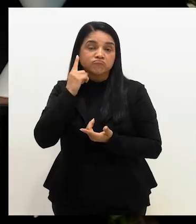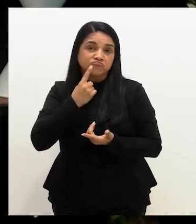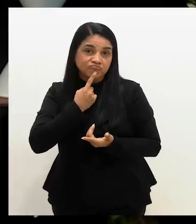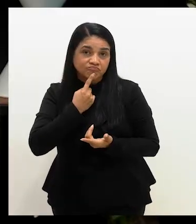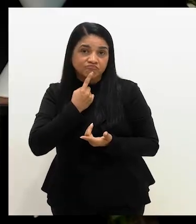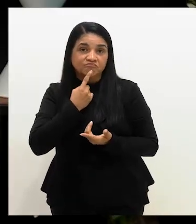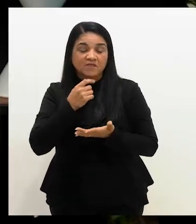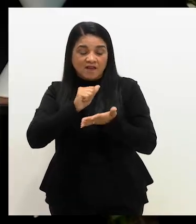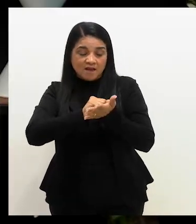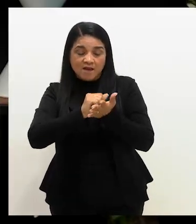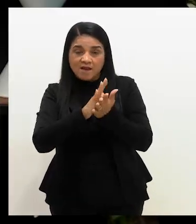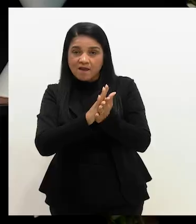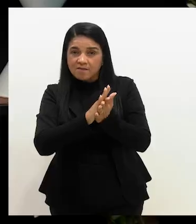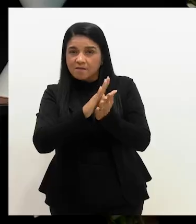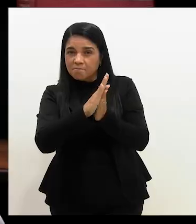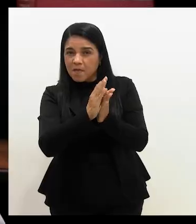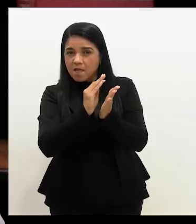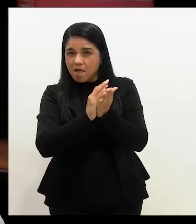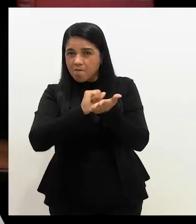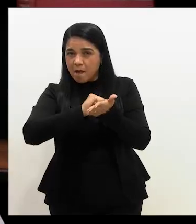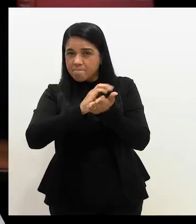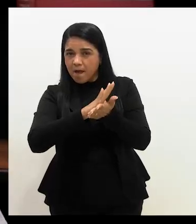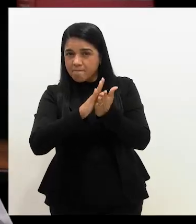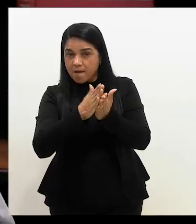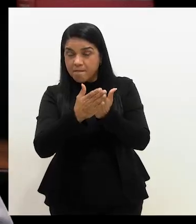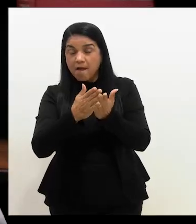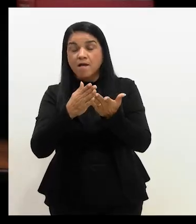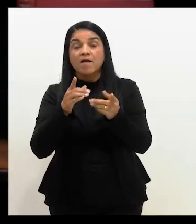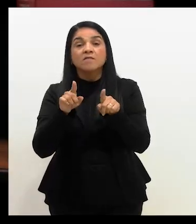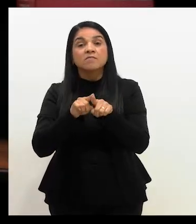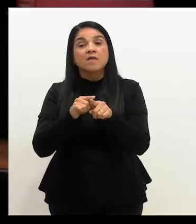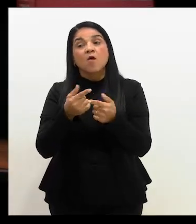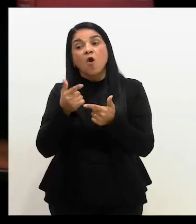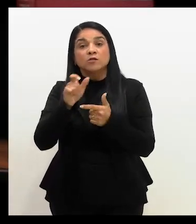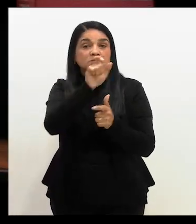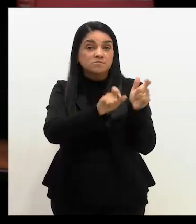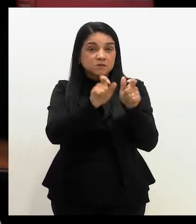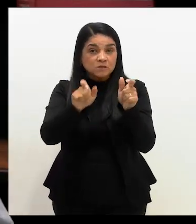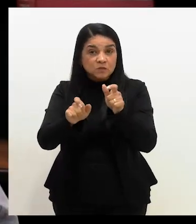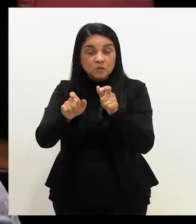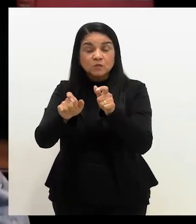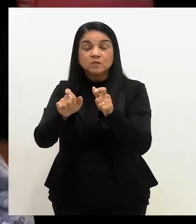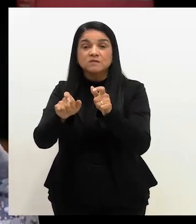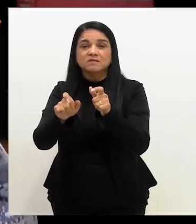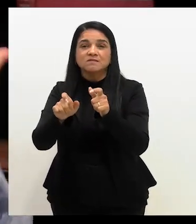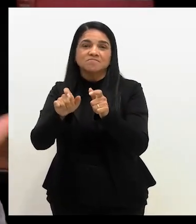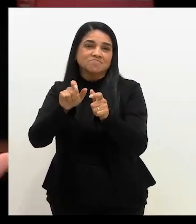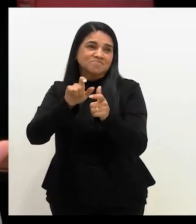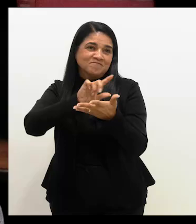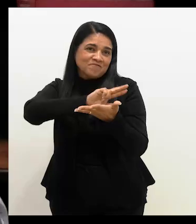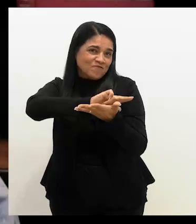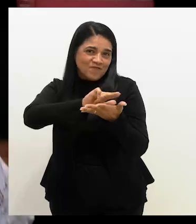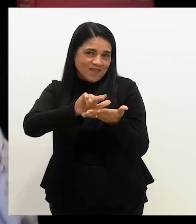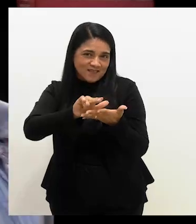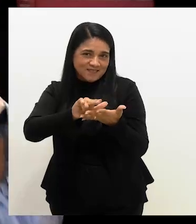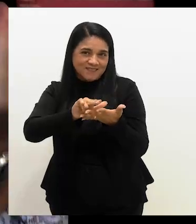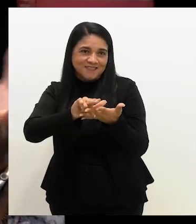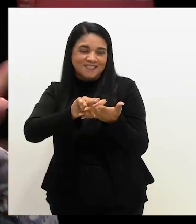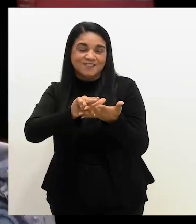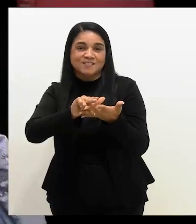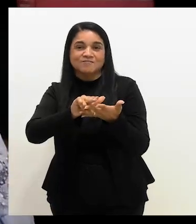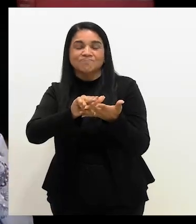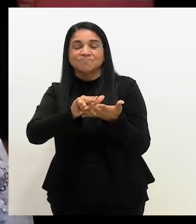comunicar fazendo a letra na palma da mão, preferem se comunicar dessa forma. A gente tem